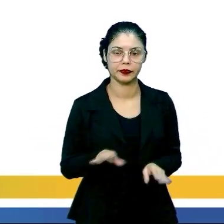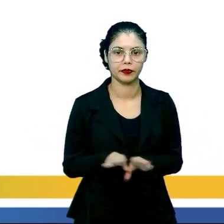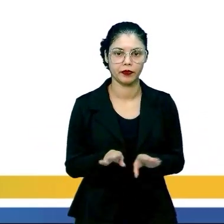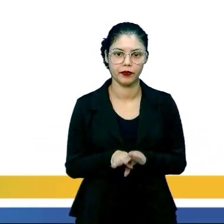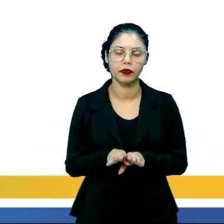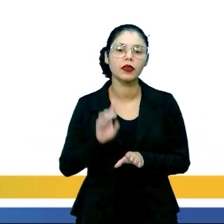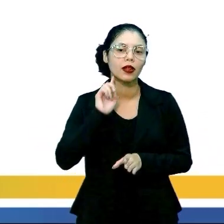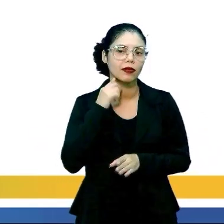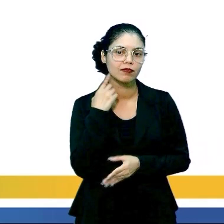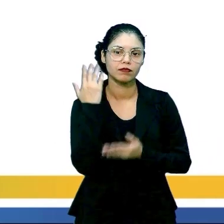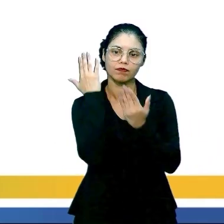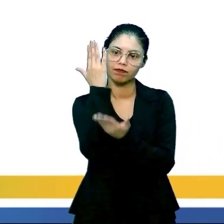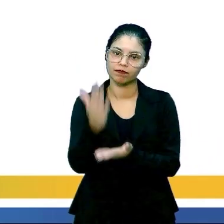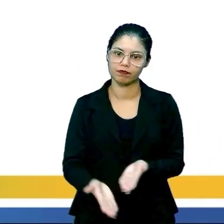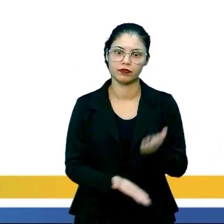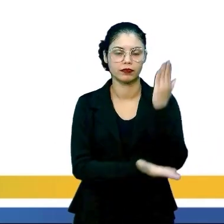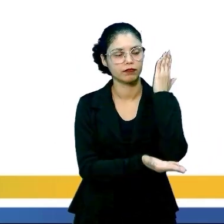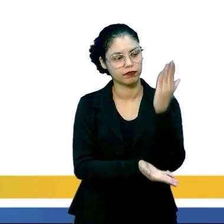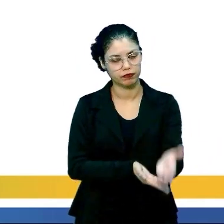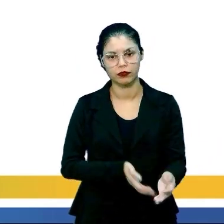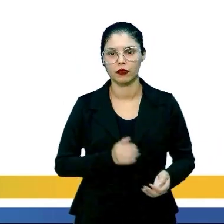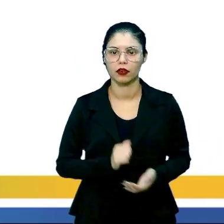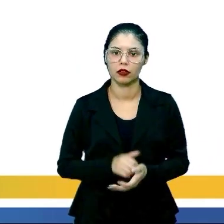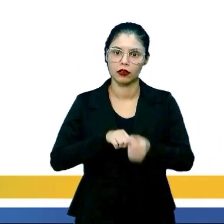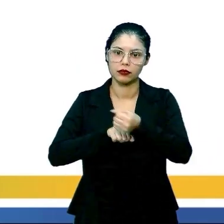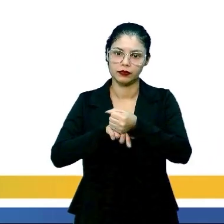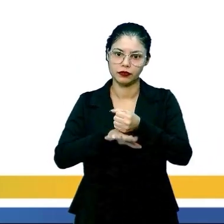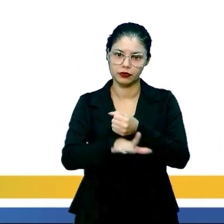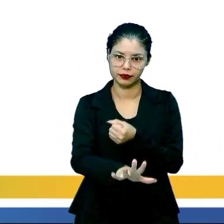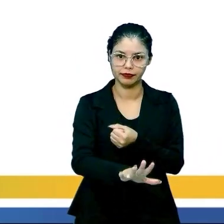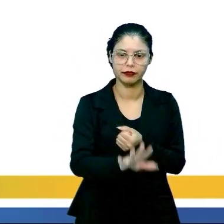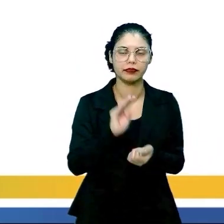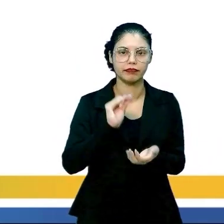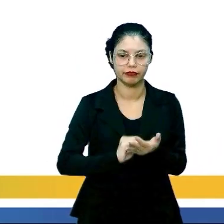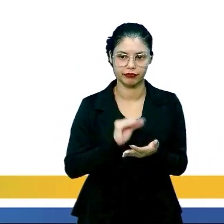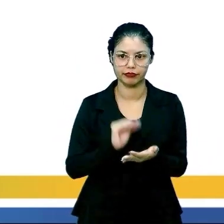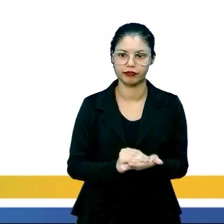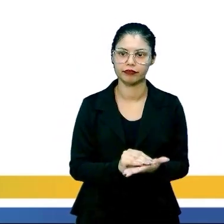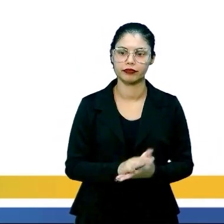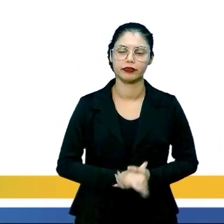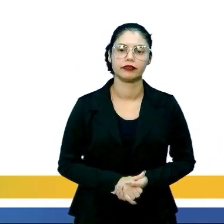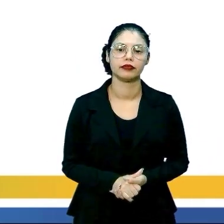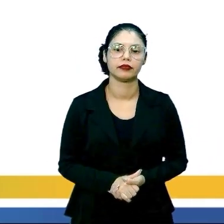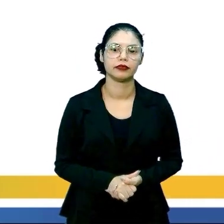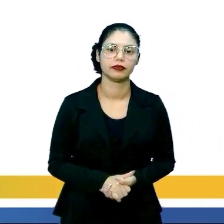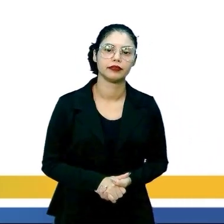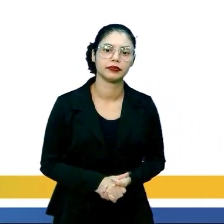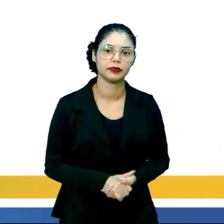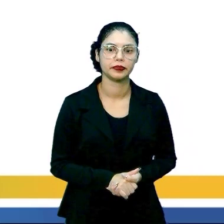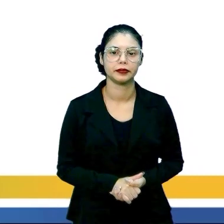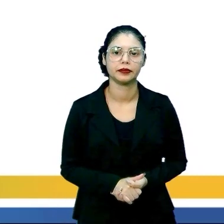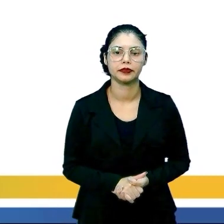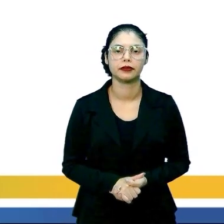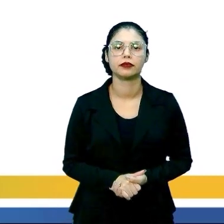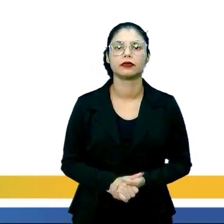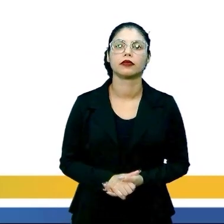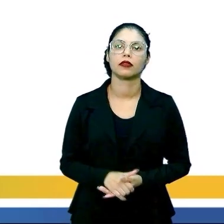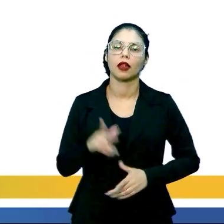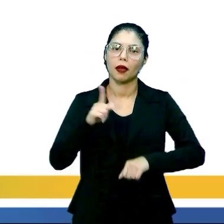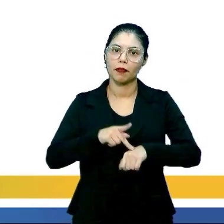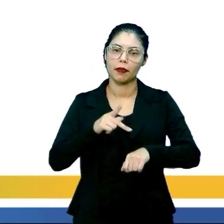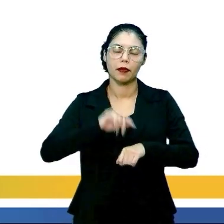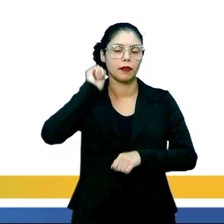ter poluição, desmatamento e o esgotamento dos recursos naturais, que são o